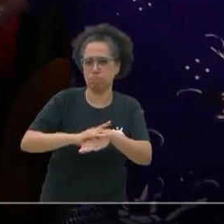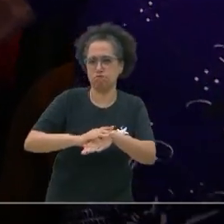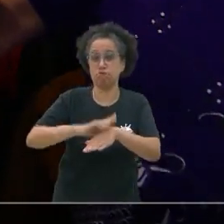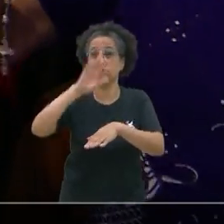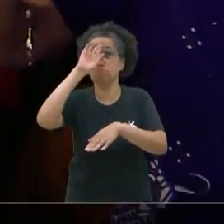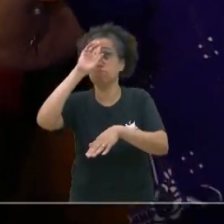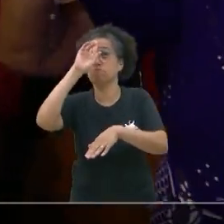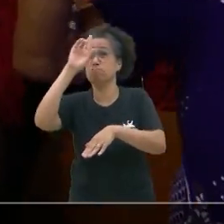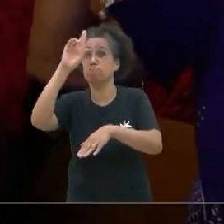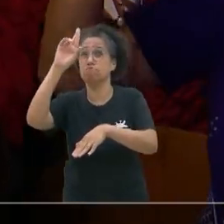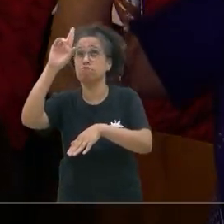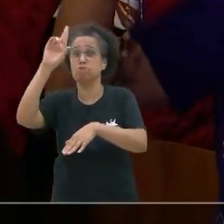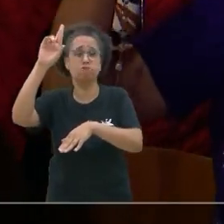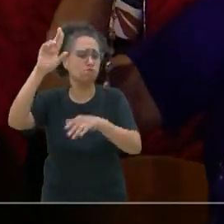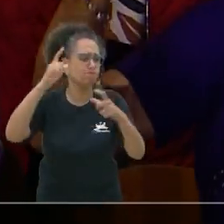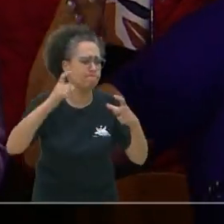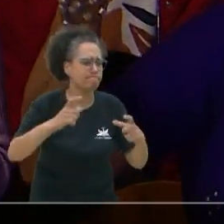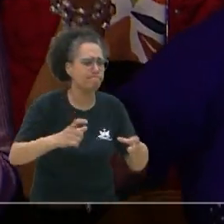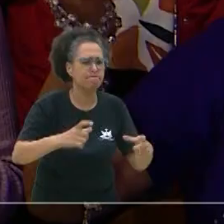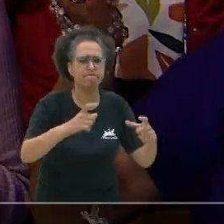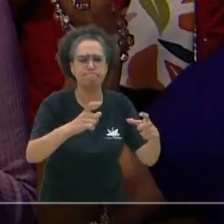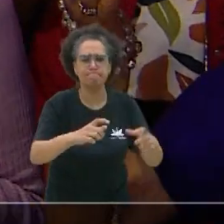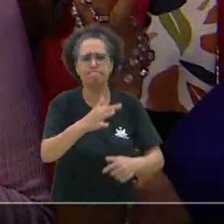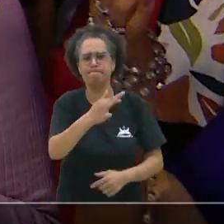Cura, Senhor, onde